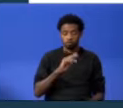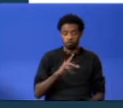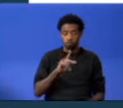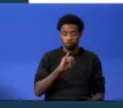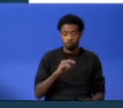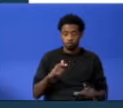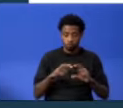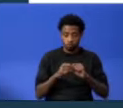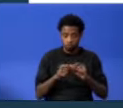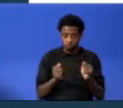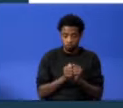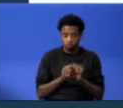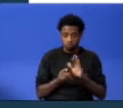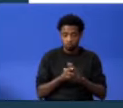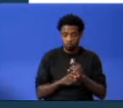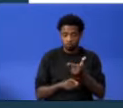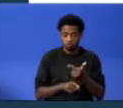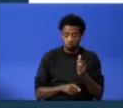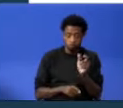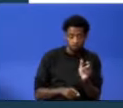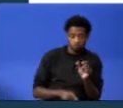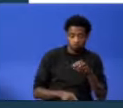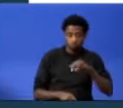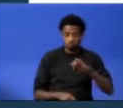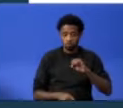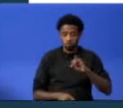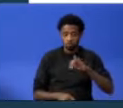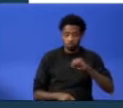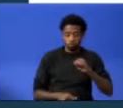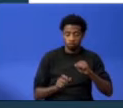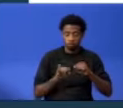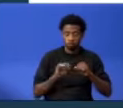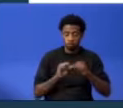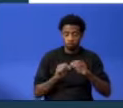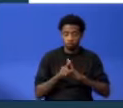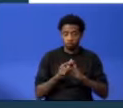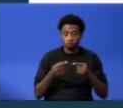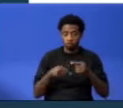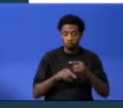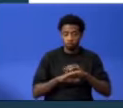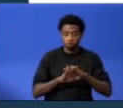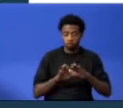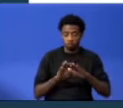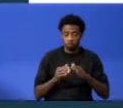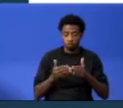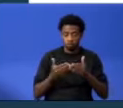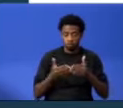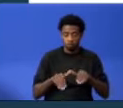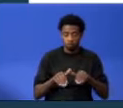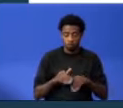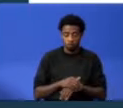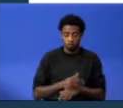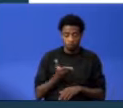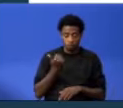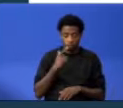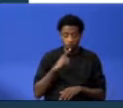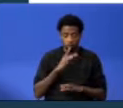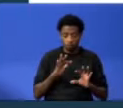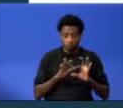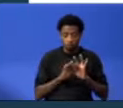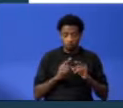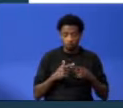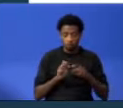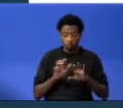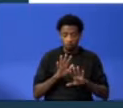da miosina, ocorre o desligamento da actina e miosina. Então, anteriormente a isso, você tinha uma ligação, mas